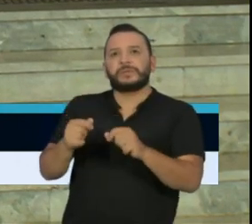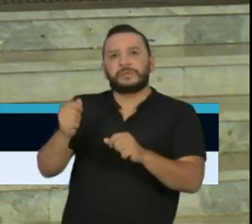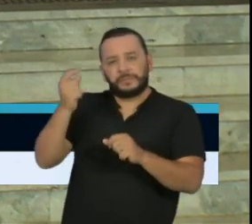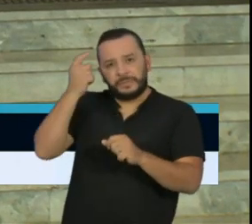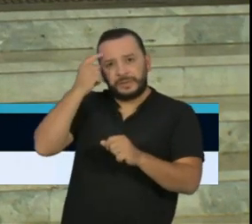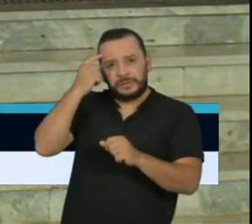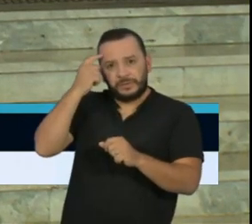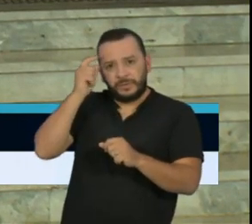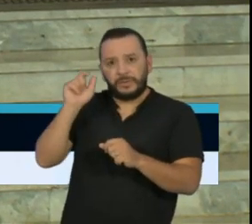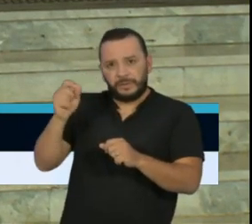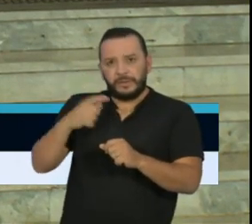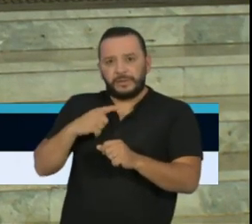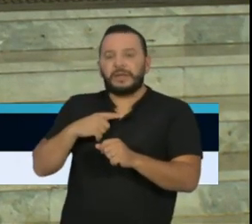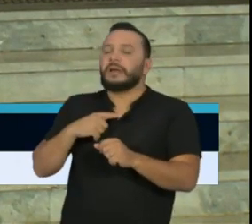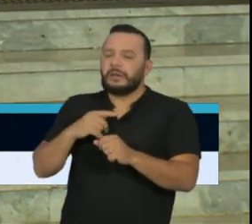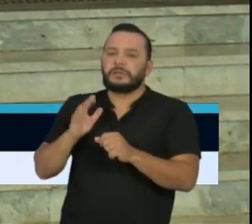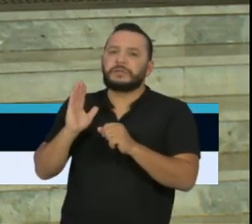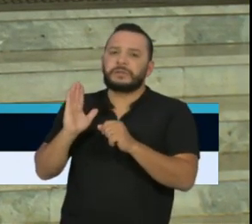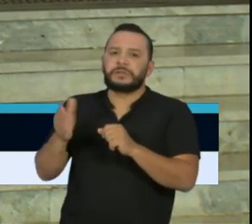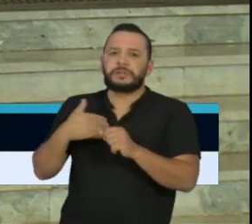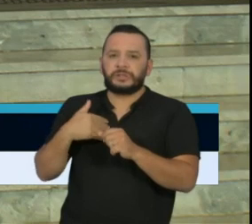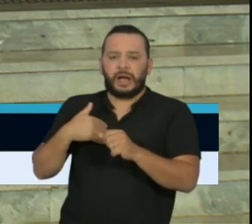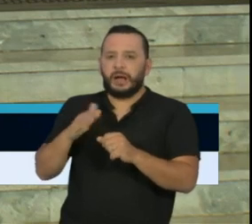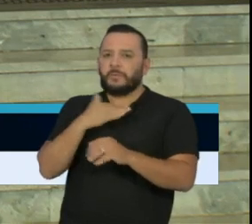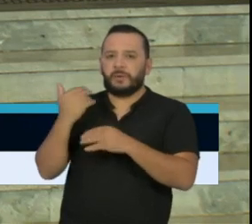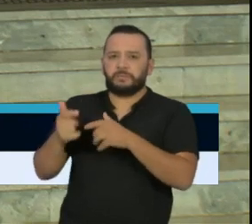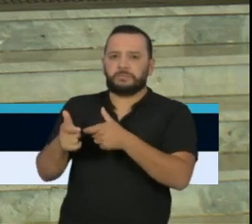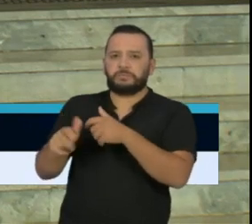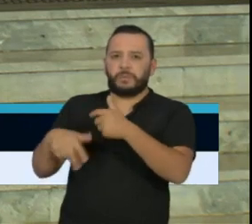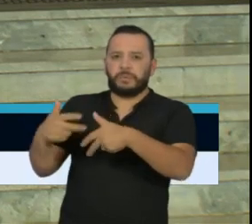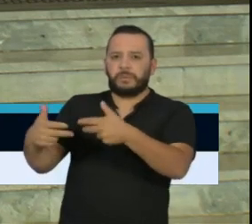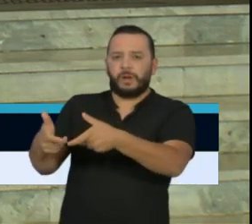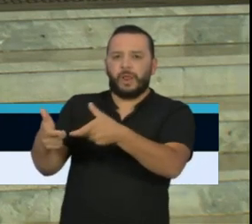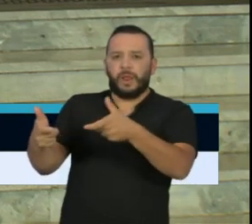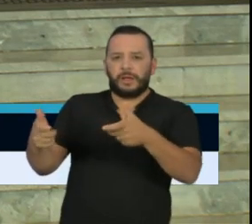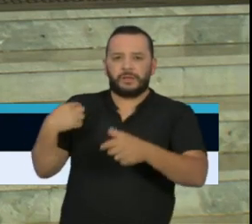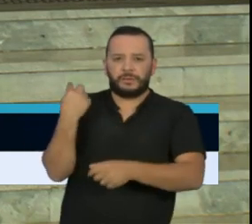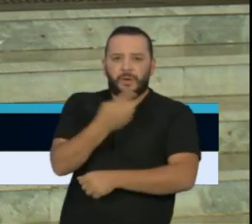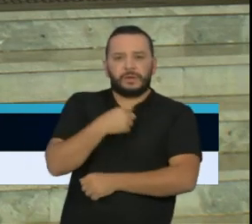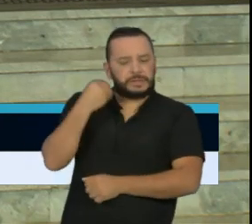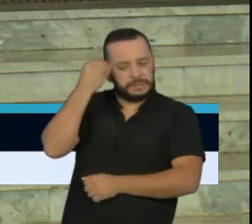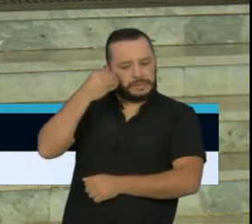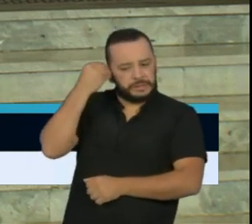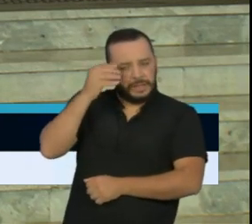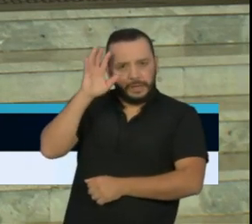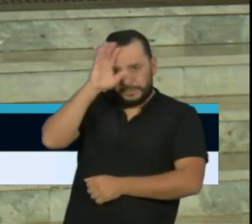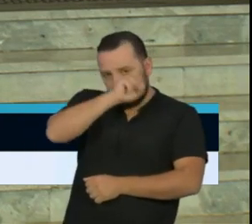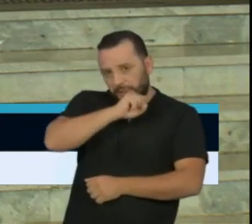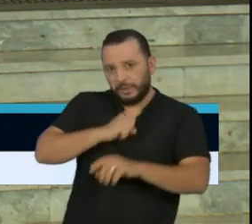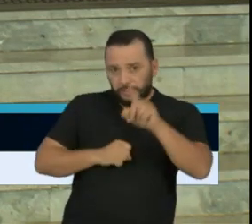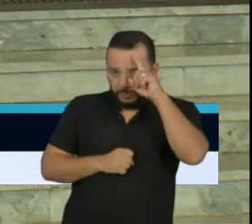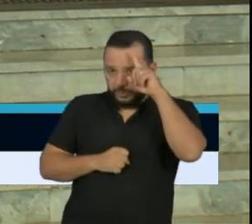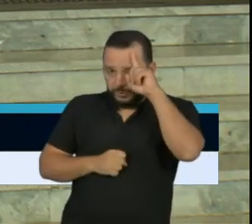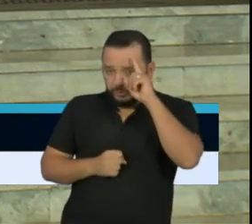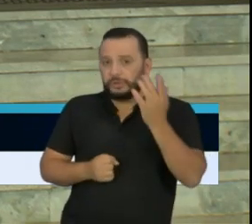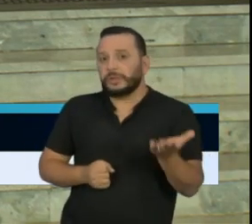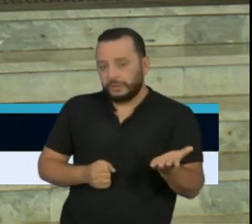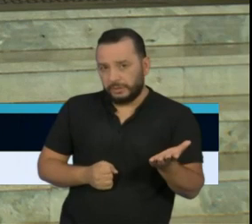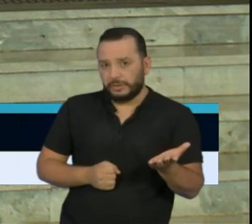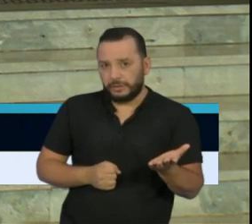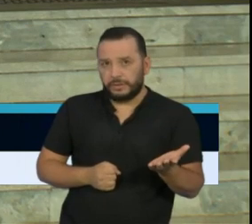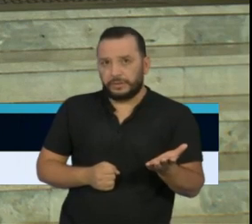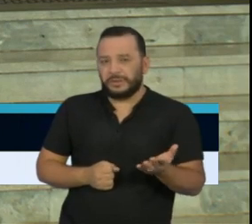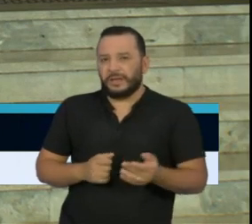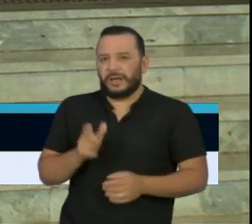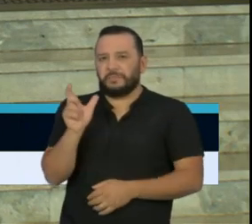mudando. Assim são as epidemias. Aprendizado todos os dias. do aprendizado à decisão. Então, a